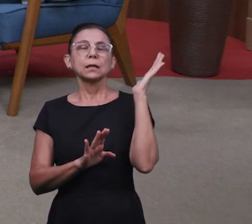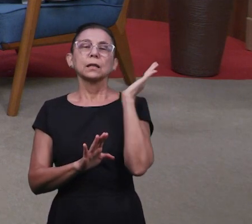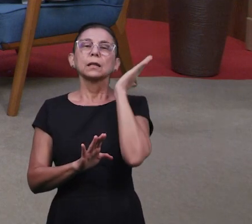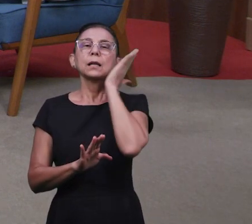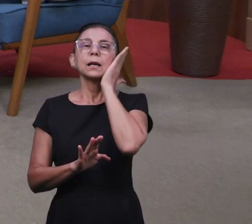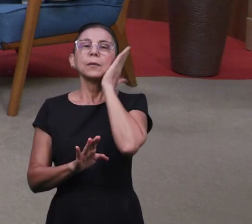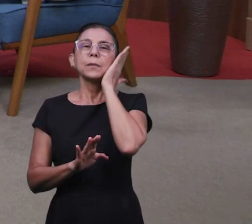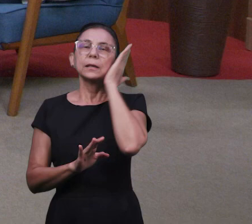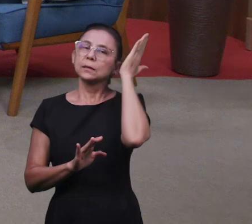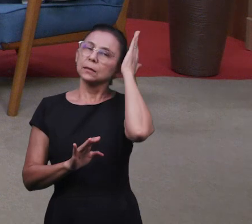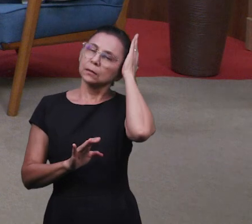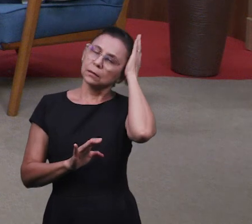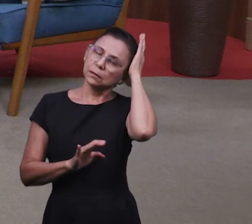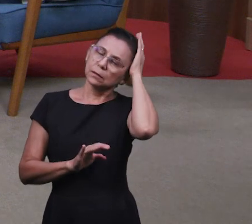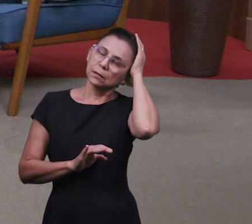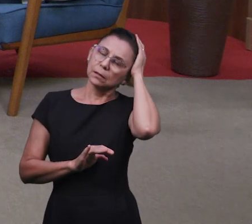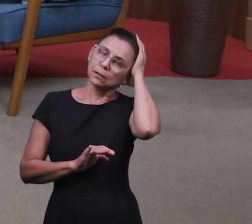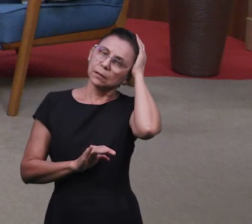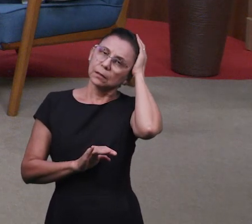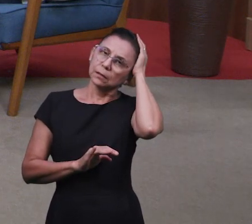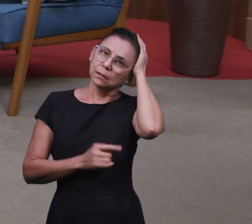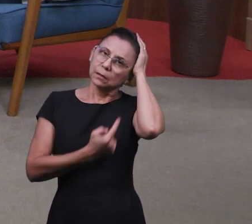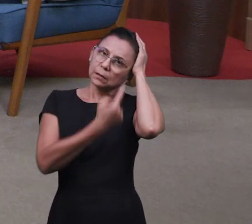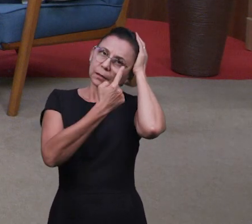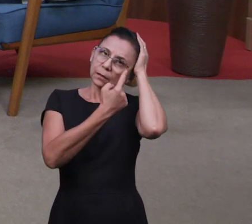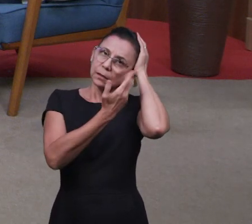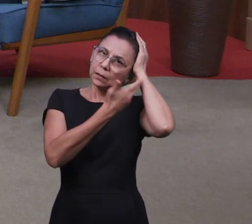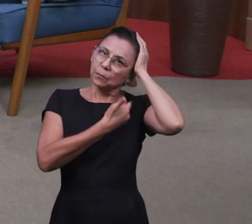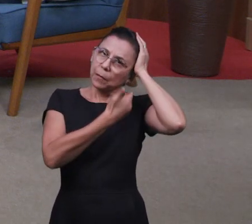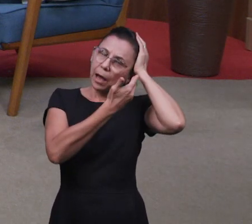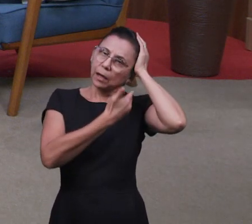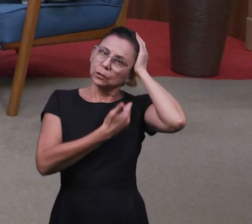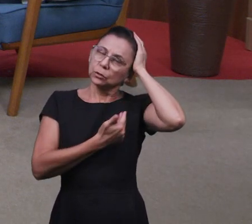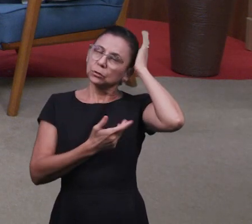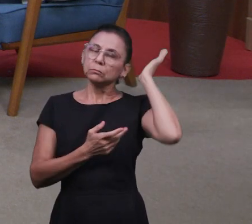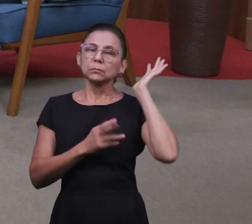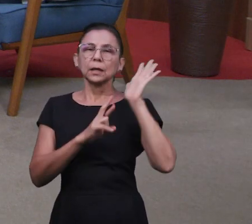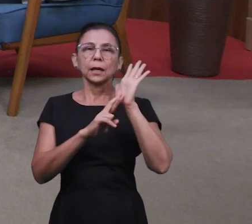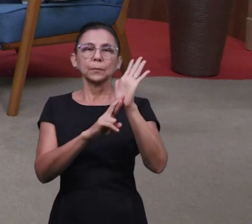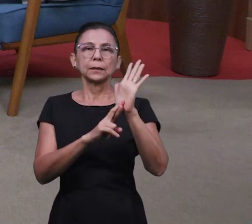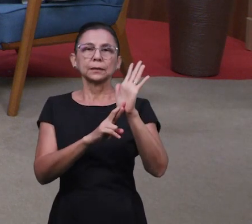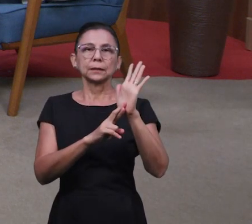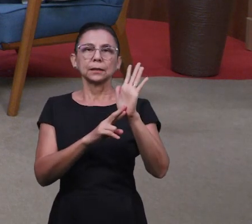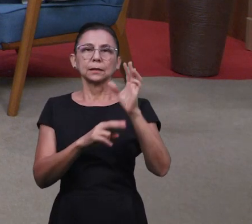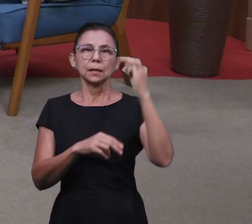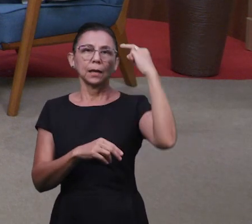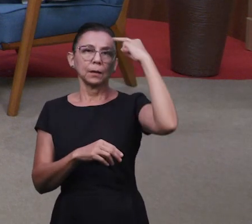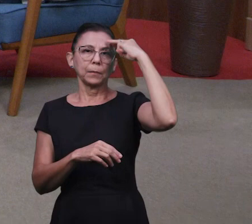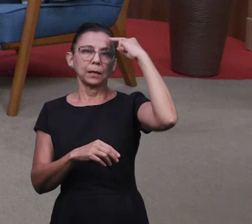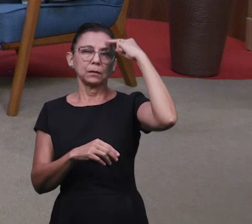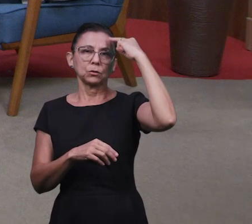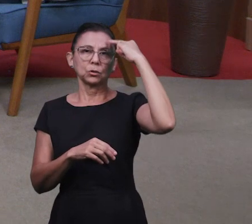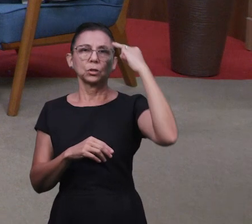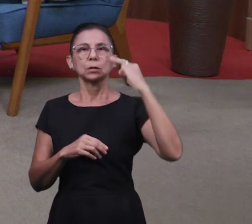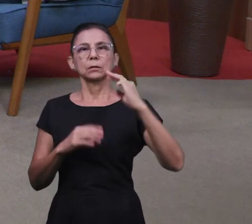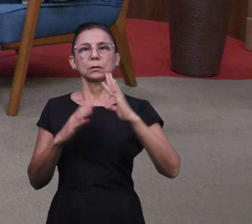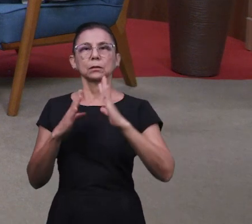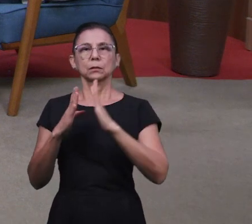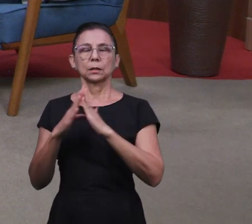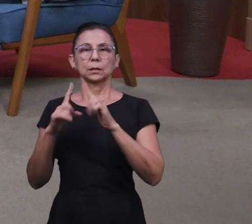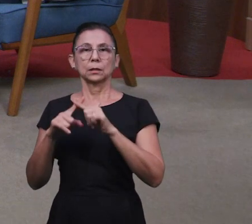a mente da igreja, né? A mão do Senhor, o seu poder, não